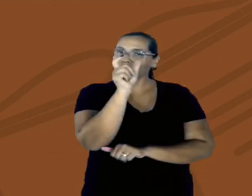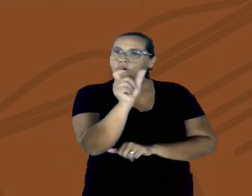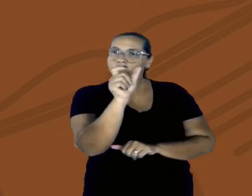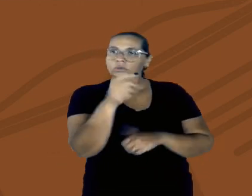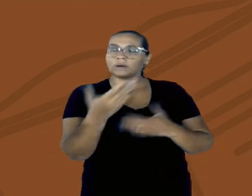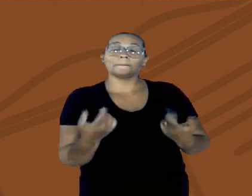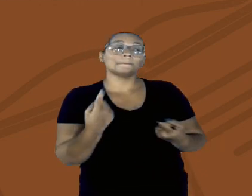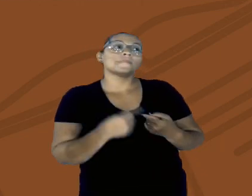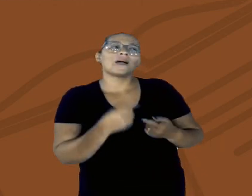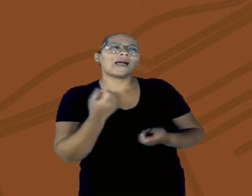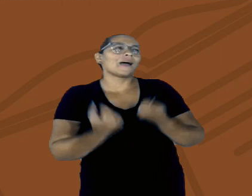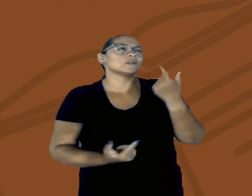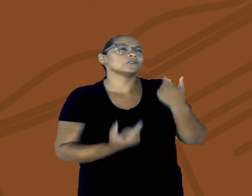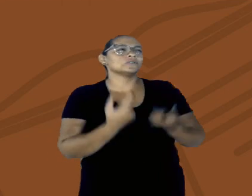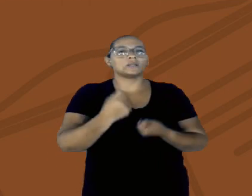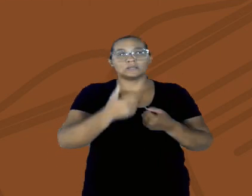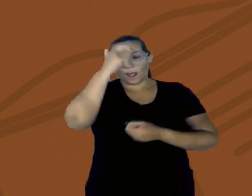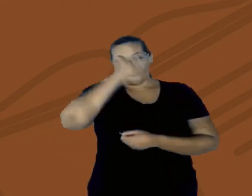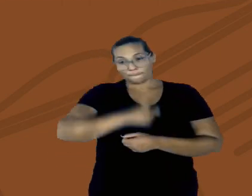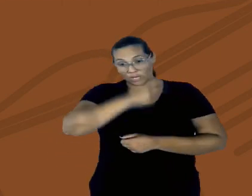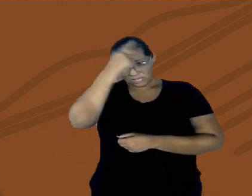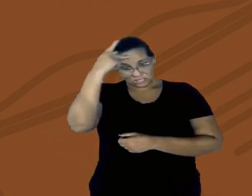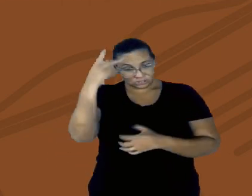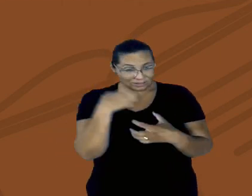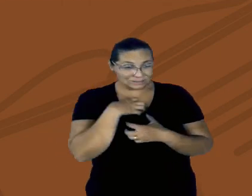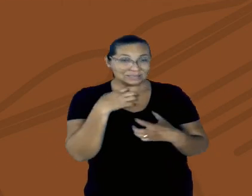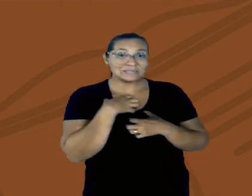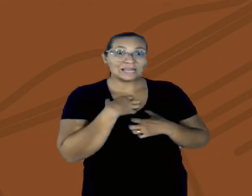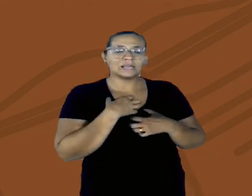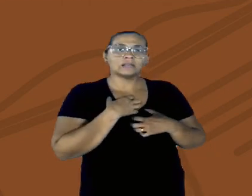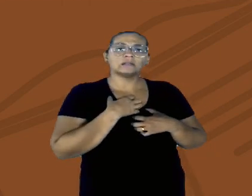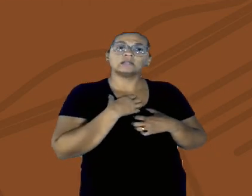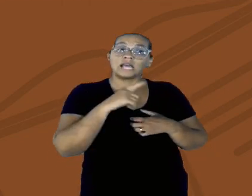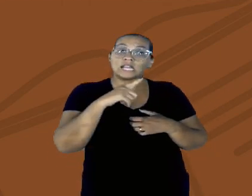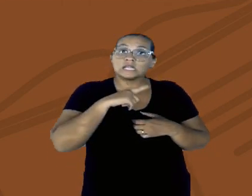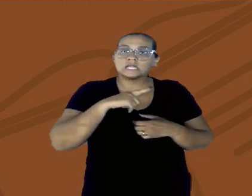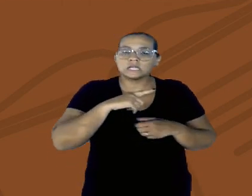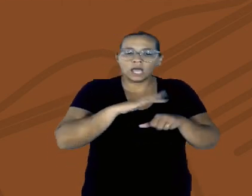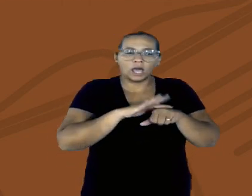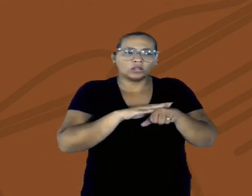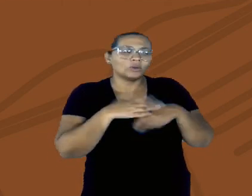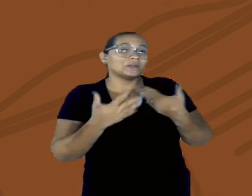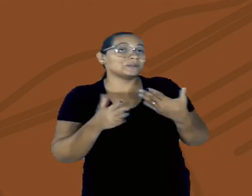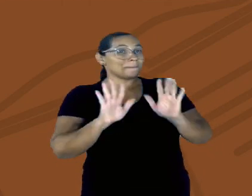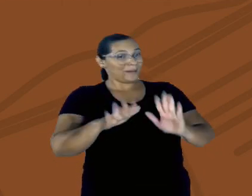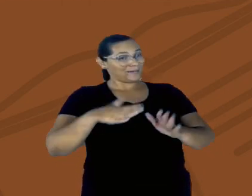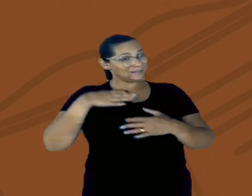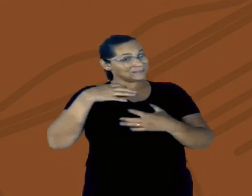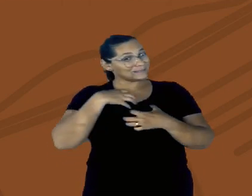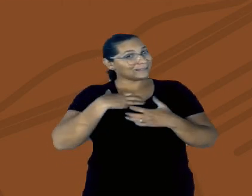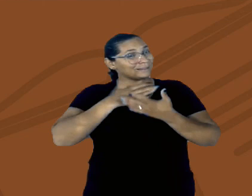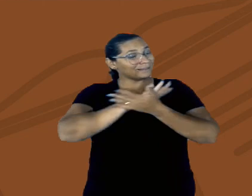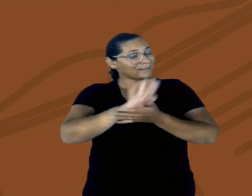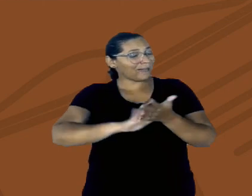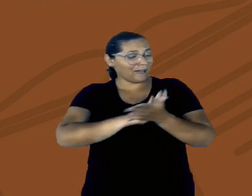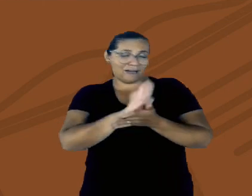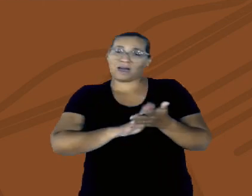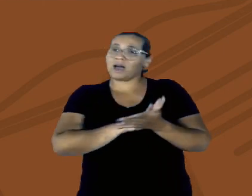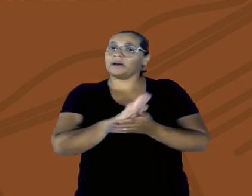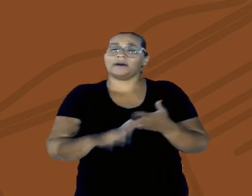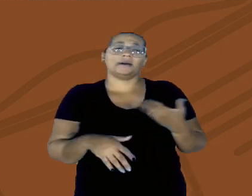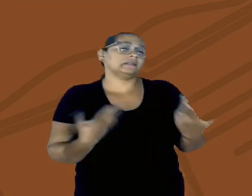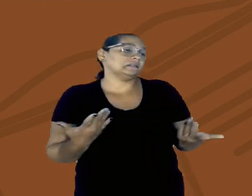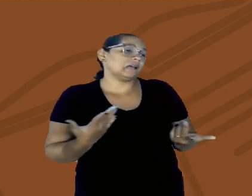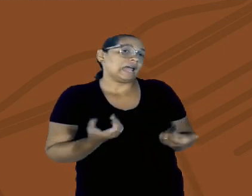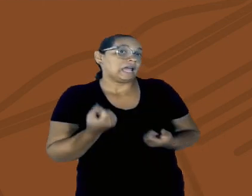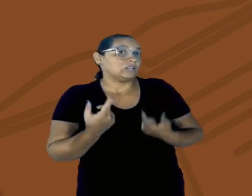está infectada e não apresenta sintoma e daí se relaciona com uma pessoa, quem tem vários parceiros ou